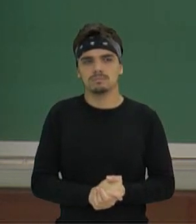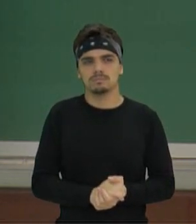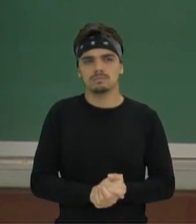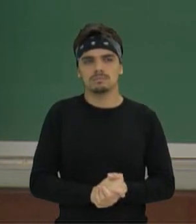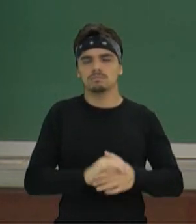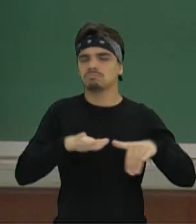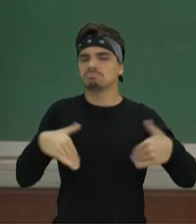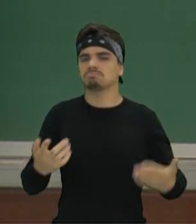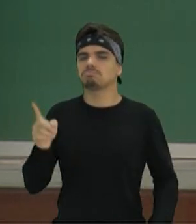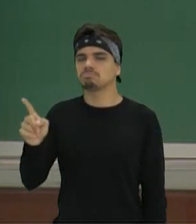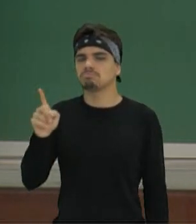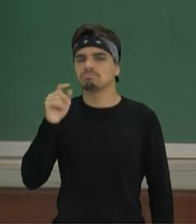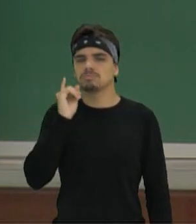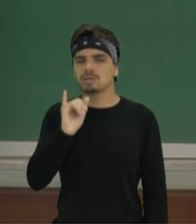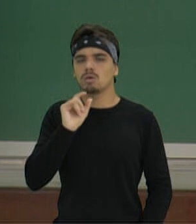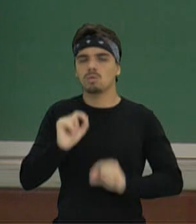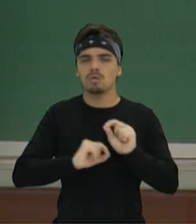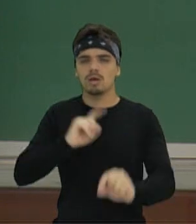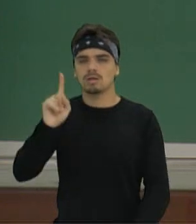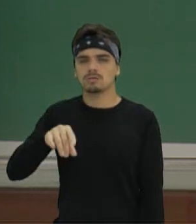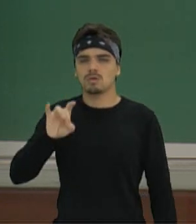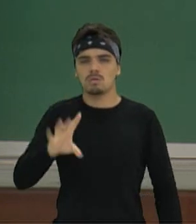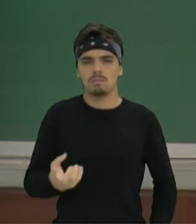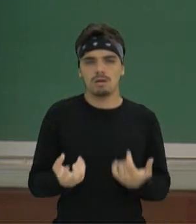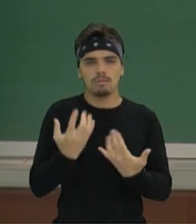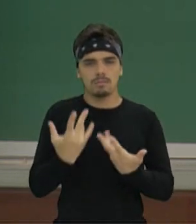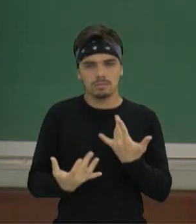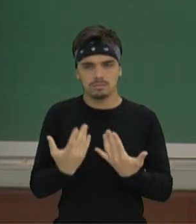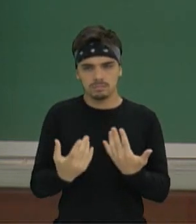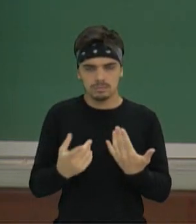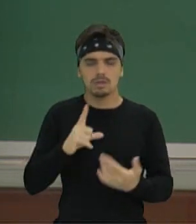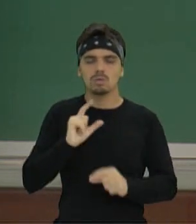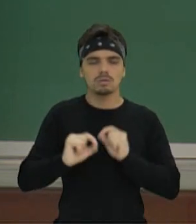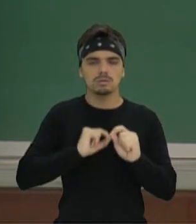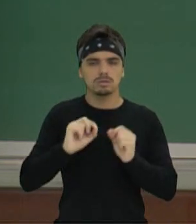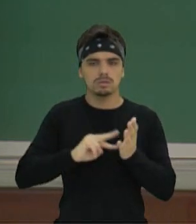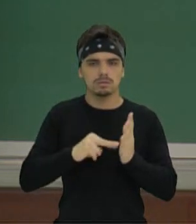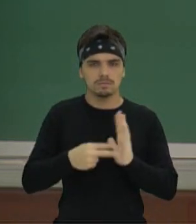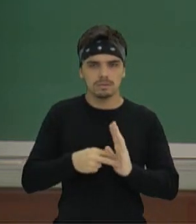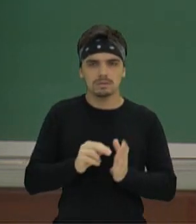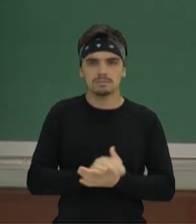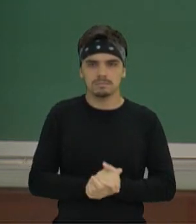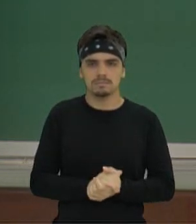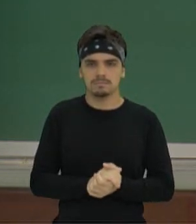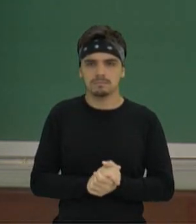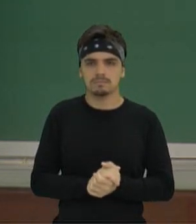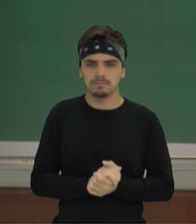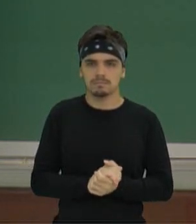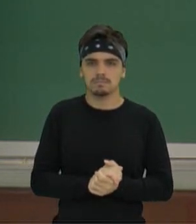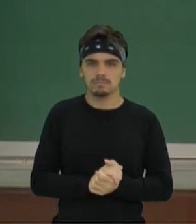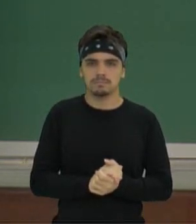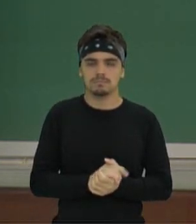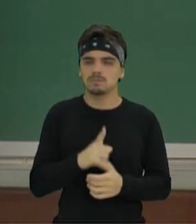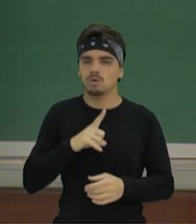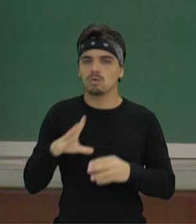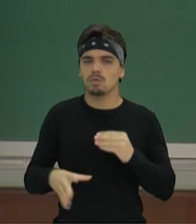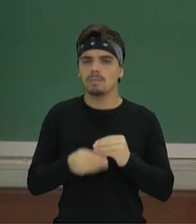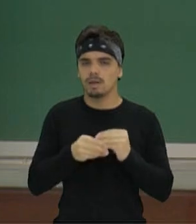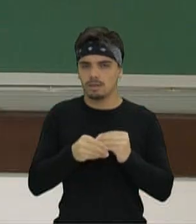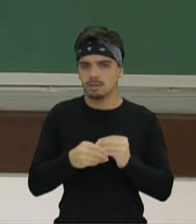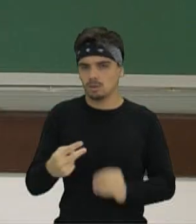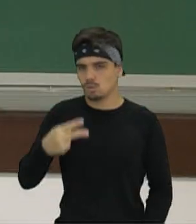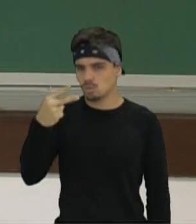ela disse que ela era apenas uma chama, o que ela quer dizer com isso? Então, uma das duas alternativas aqui completa essa afirmativa da número